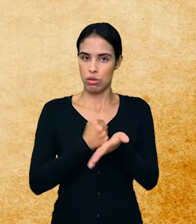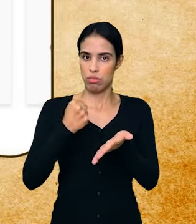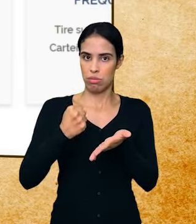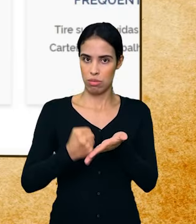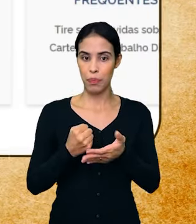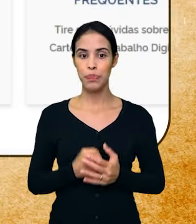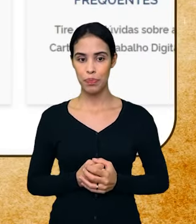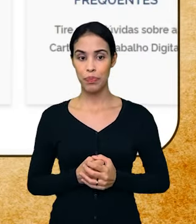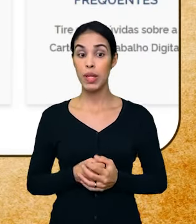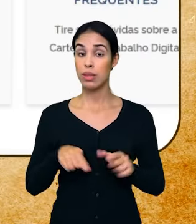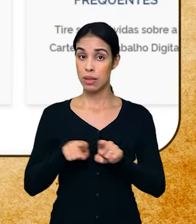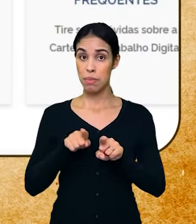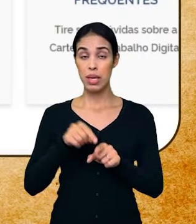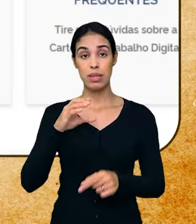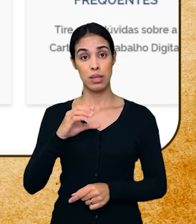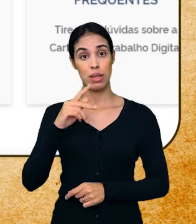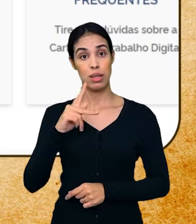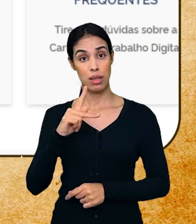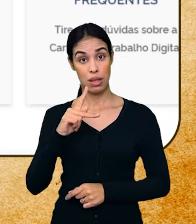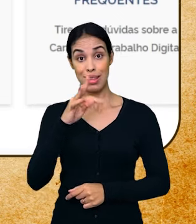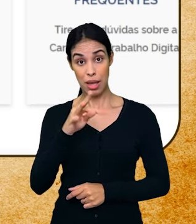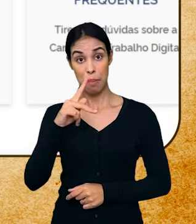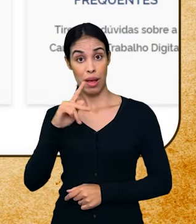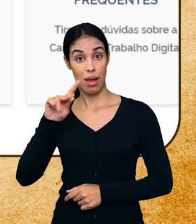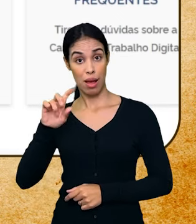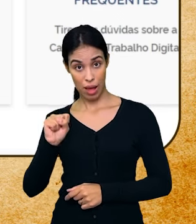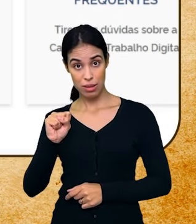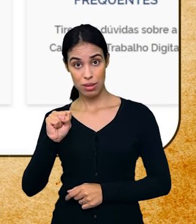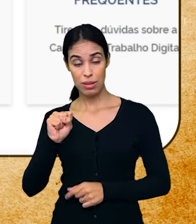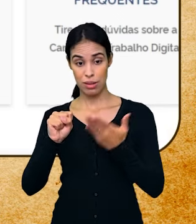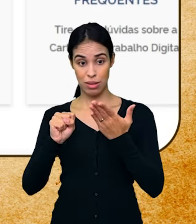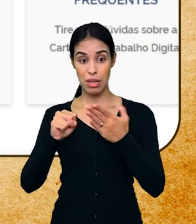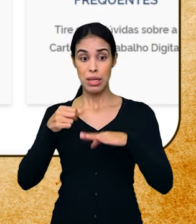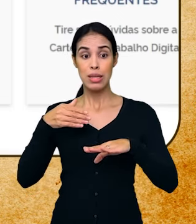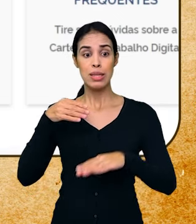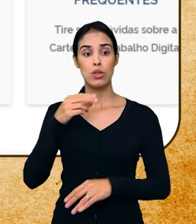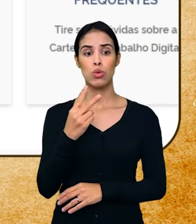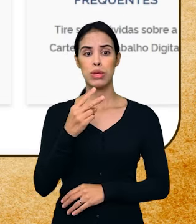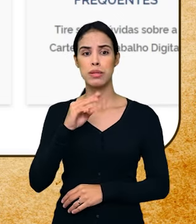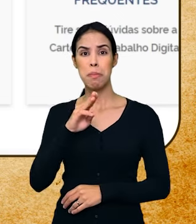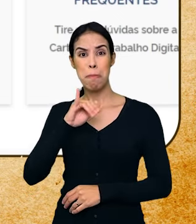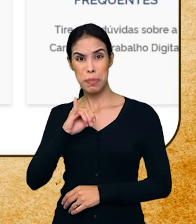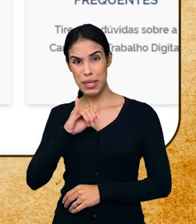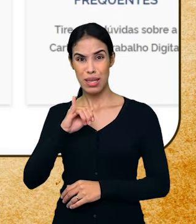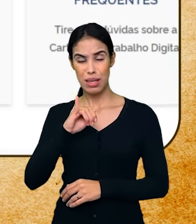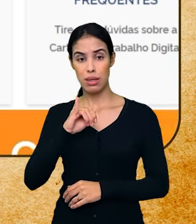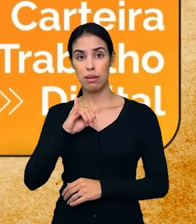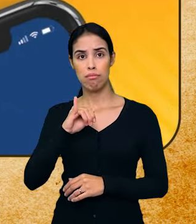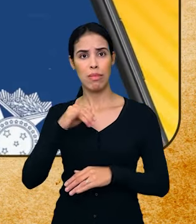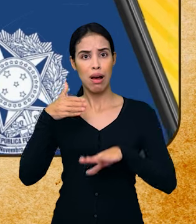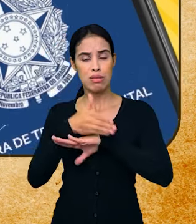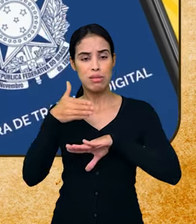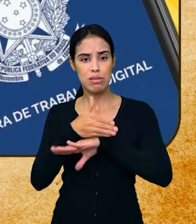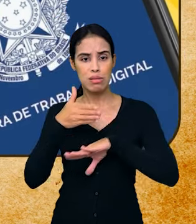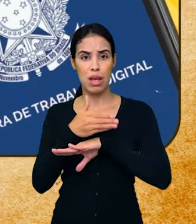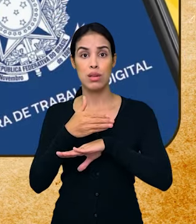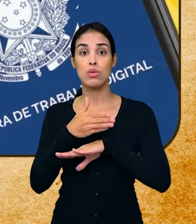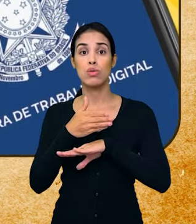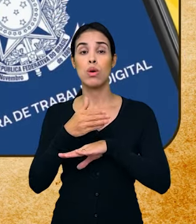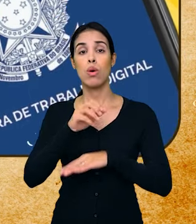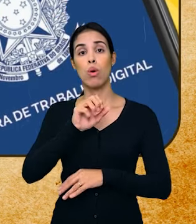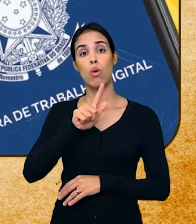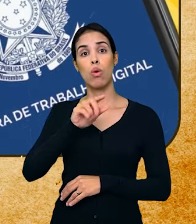mais recentes mostram que a CTPS Digital teve mais de 2 bilhões de acessos pelo portal GovBR e pelo